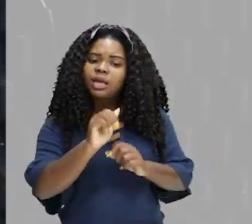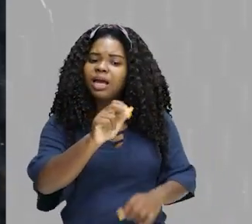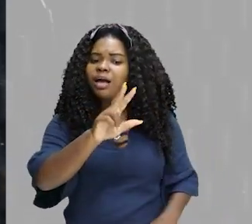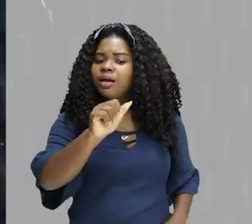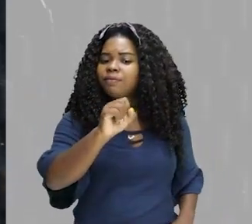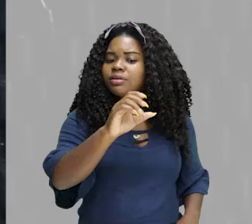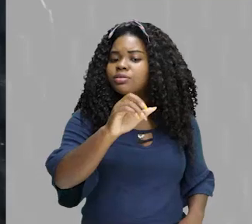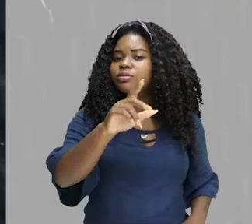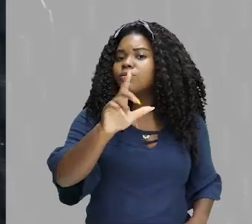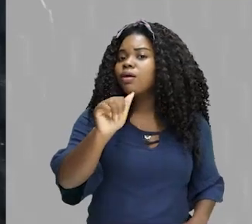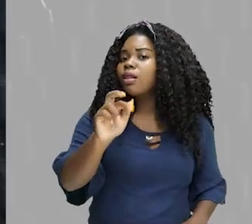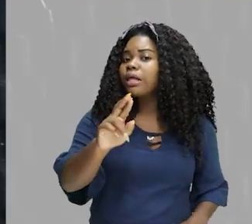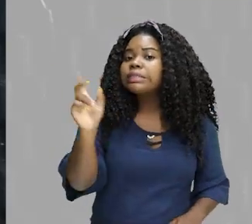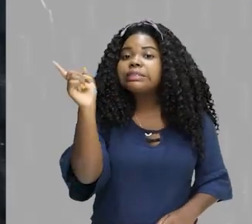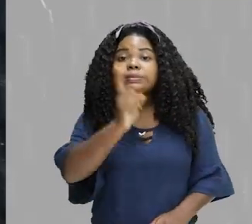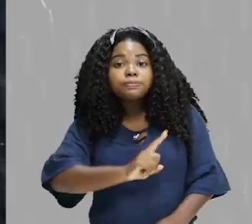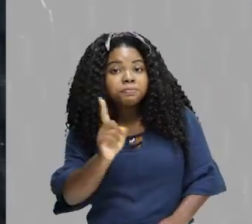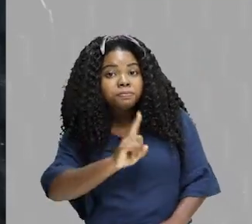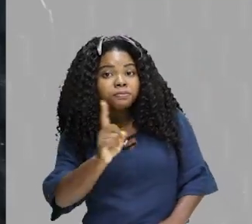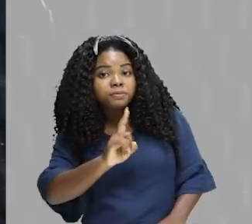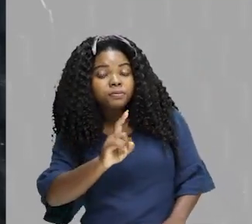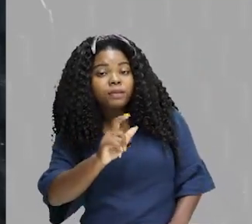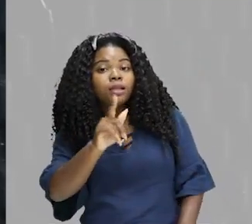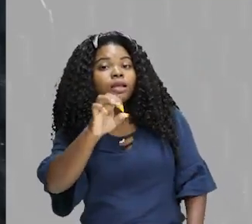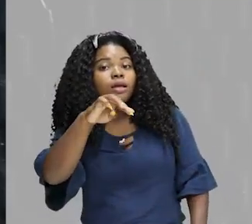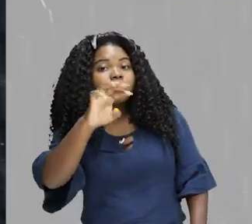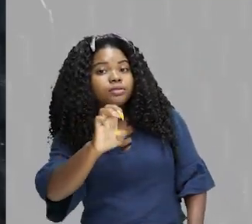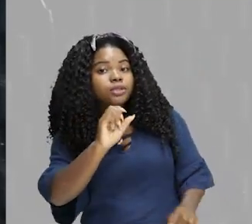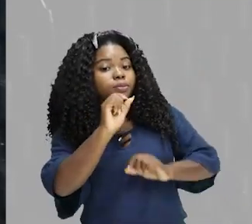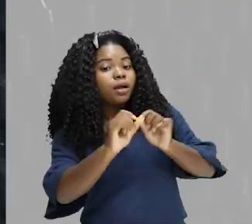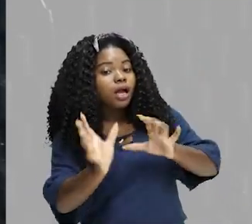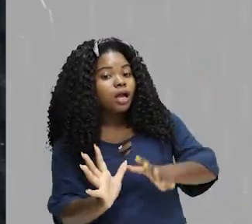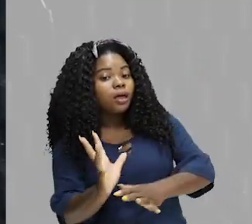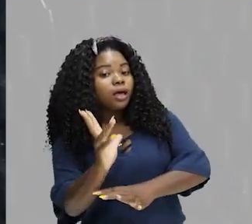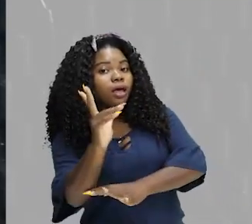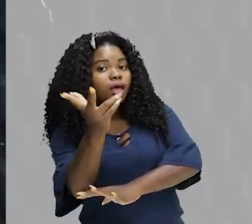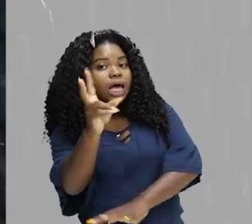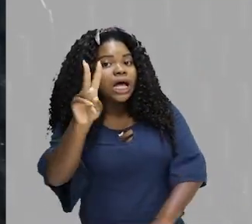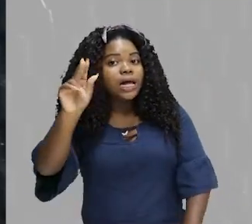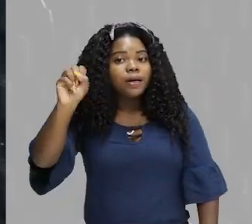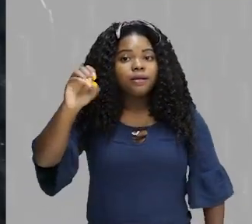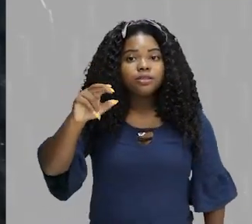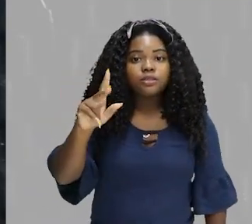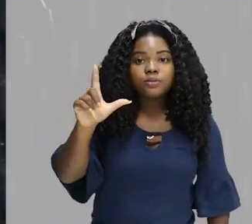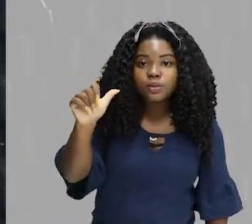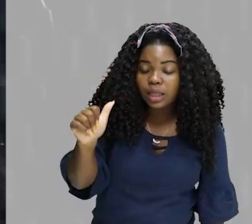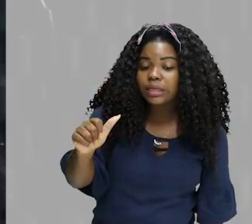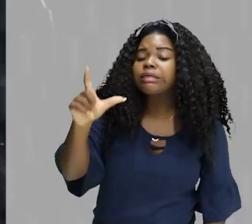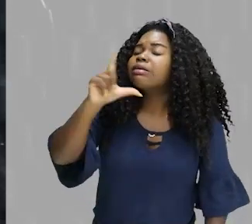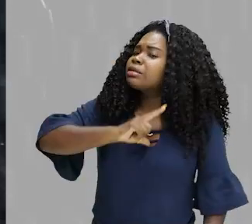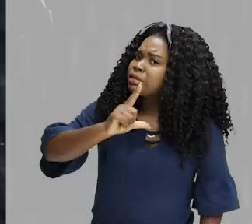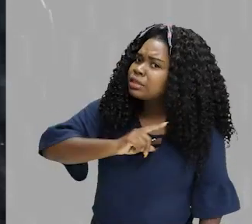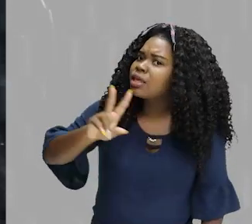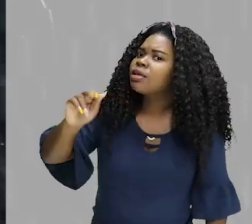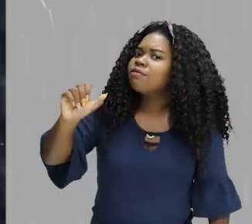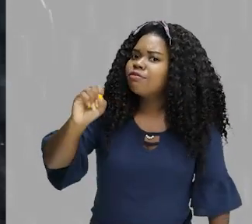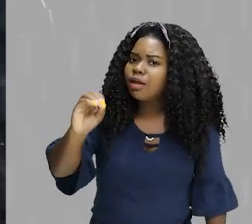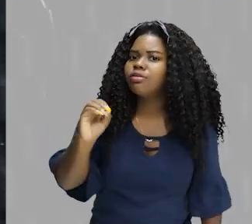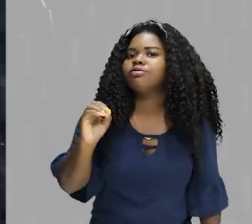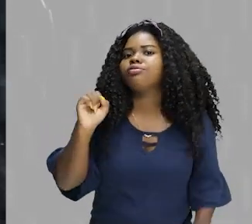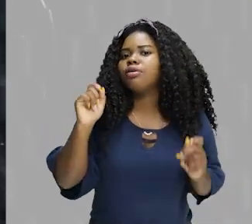avascular. Não. Gimnosperma é planta vascular, que possui vasos